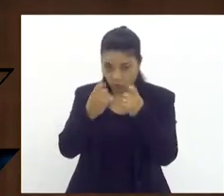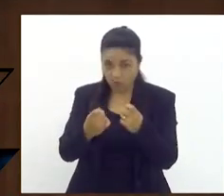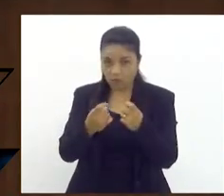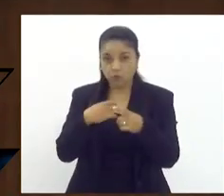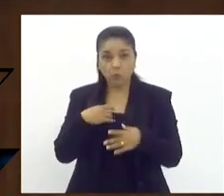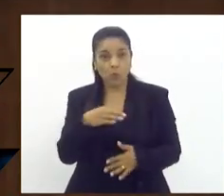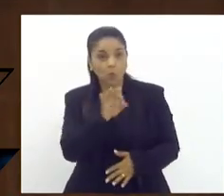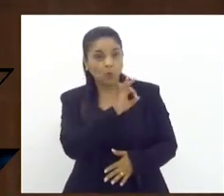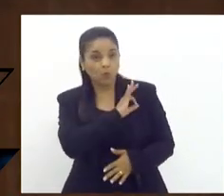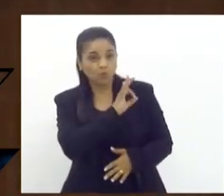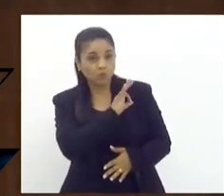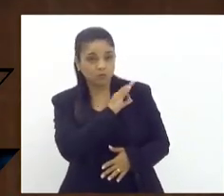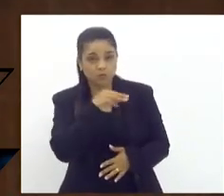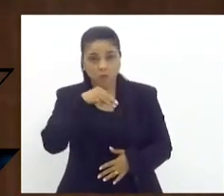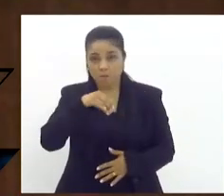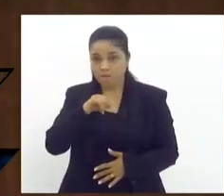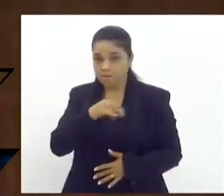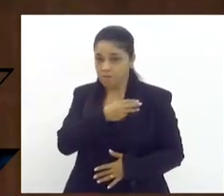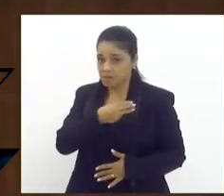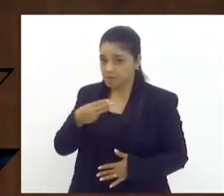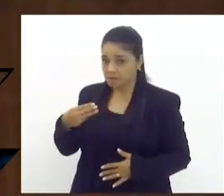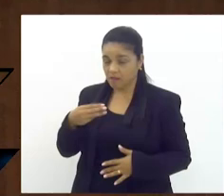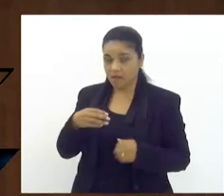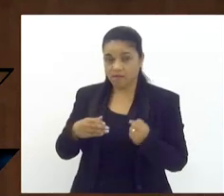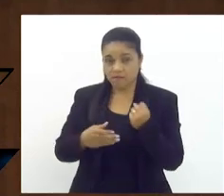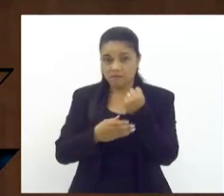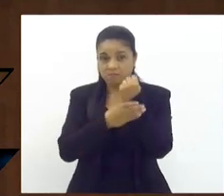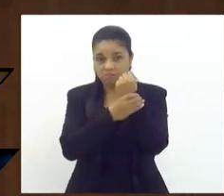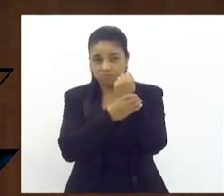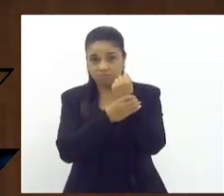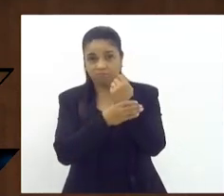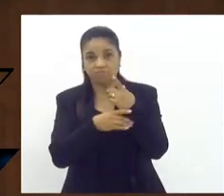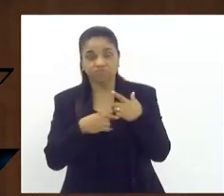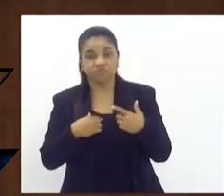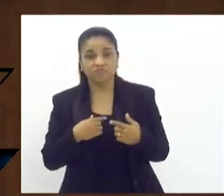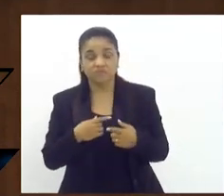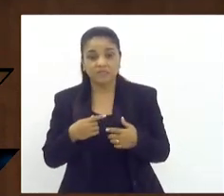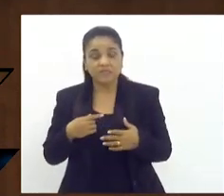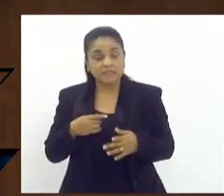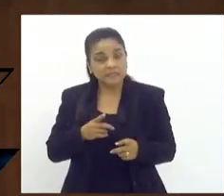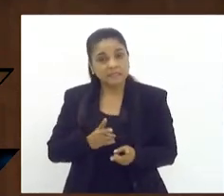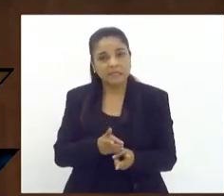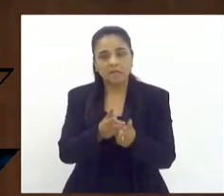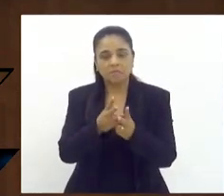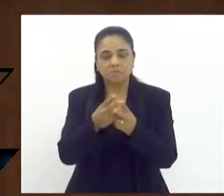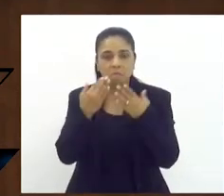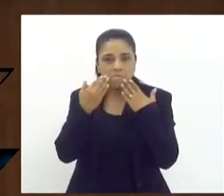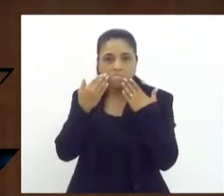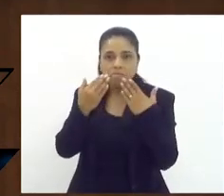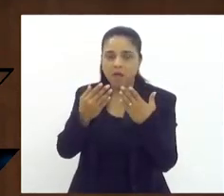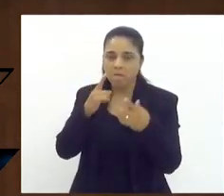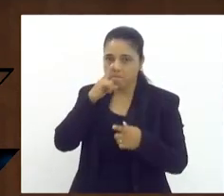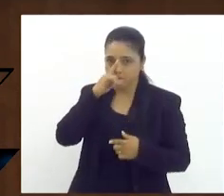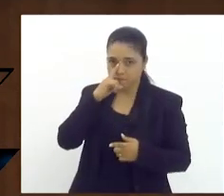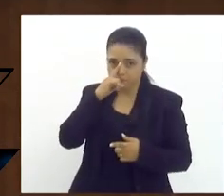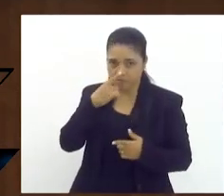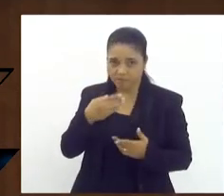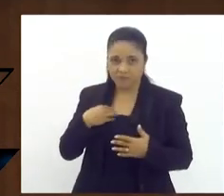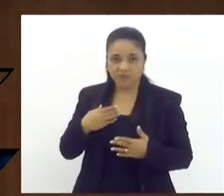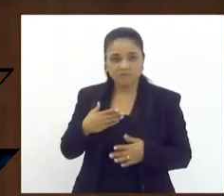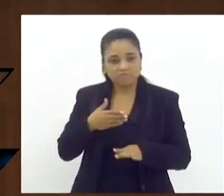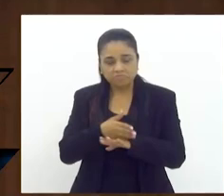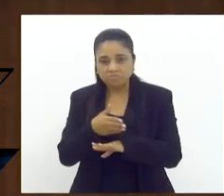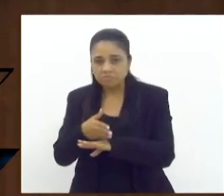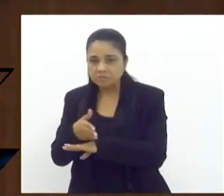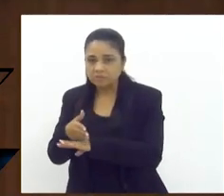o policial militar as forças de segurança vive o tempo inteiro na ponta da Navalha cansei de participar de operações